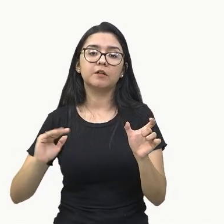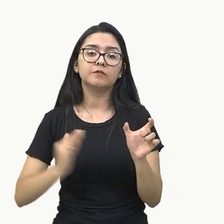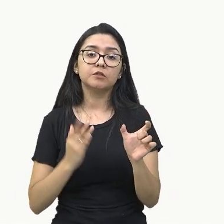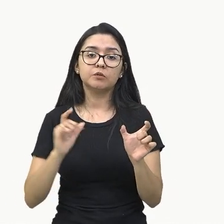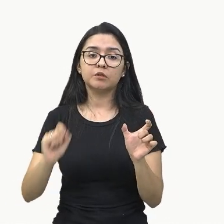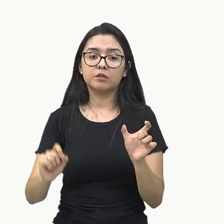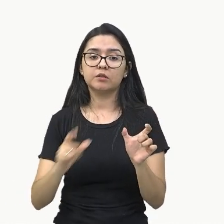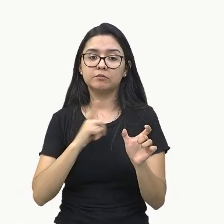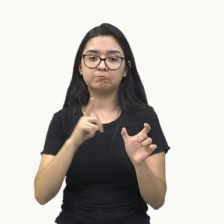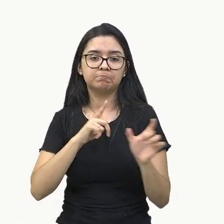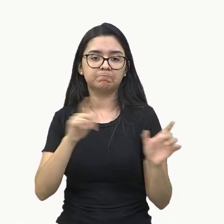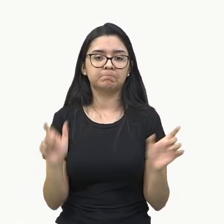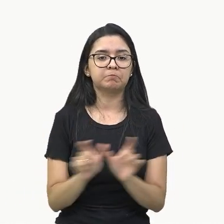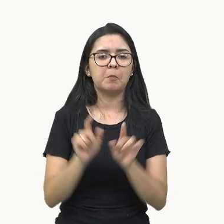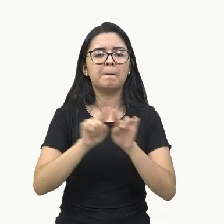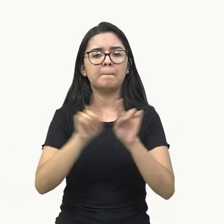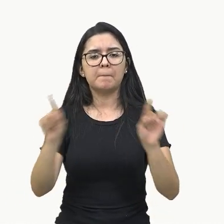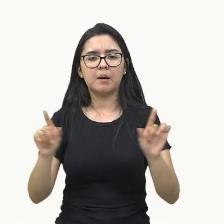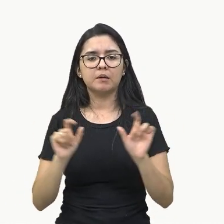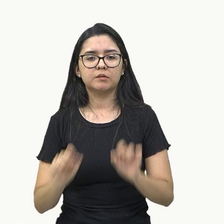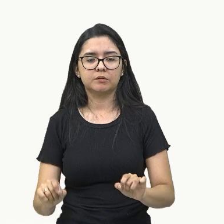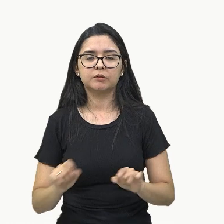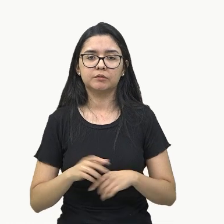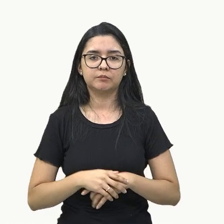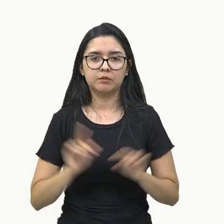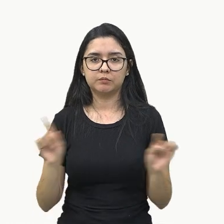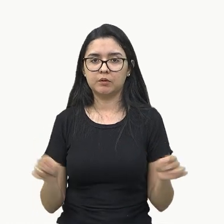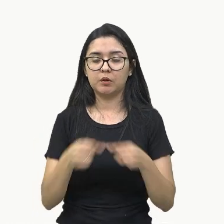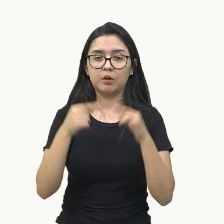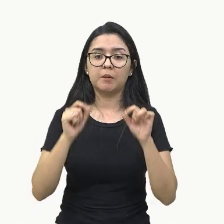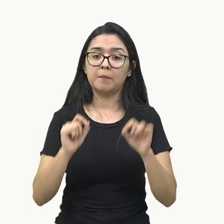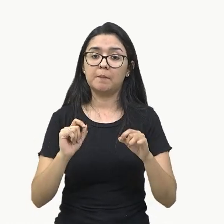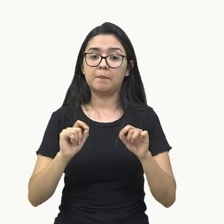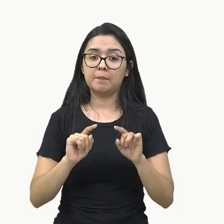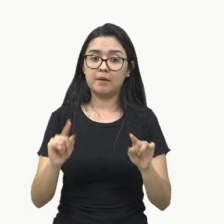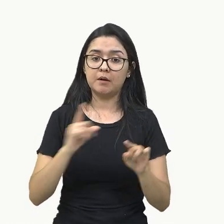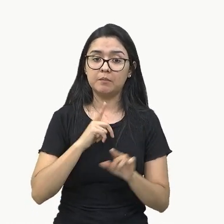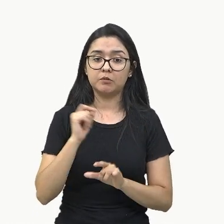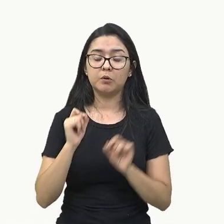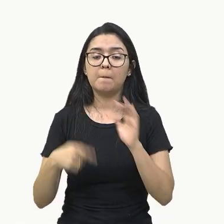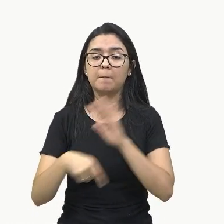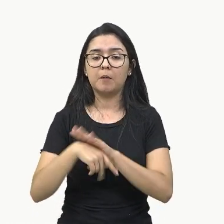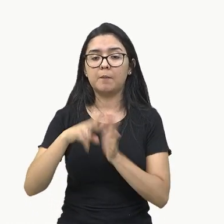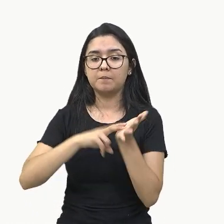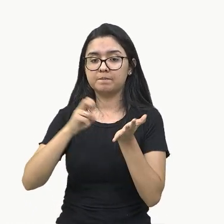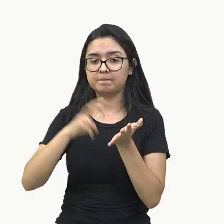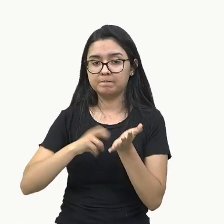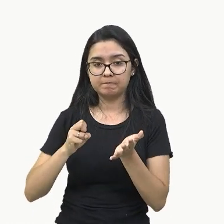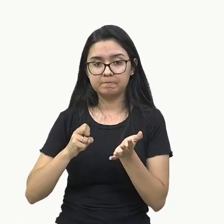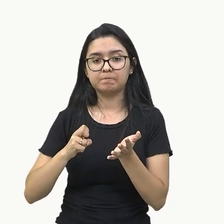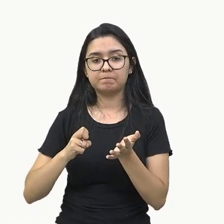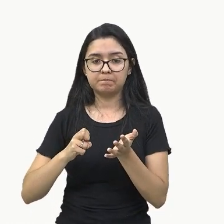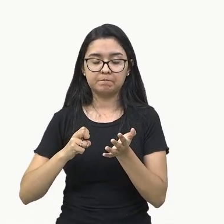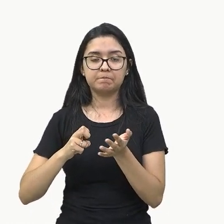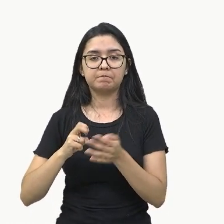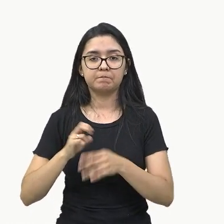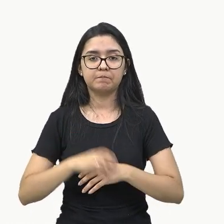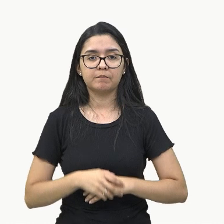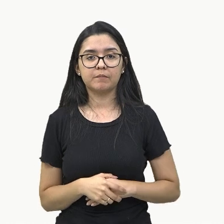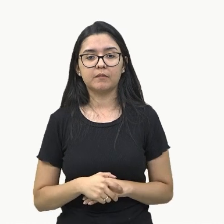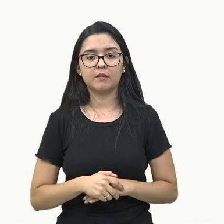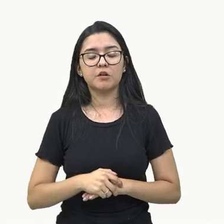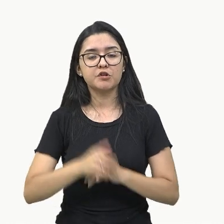são fundidas, mas que por alguma escolha vocabular, alguma escolha